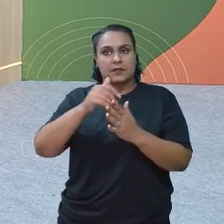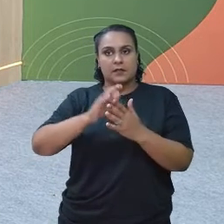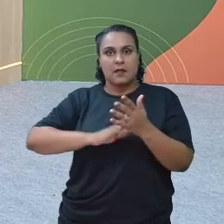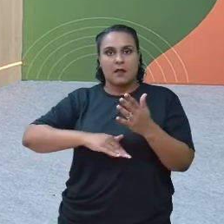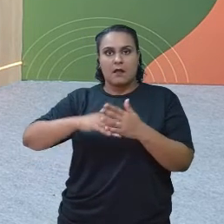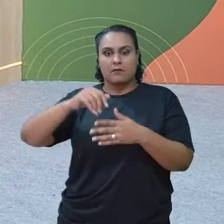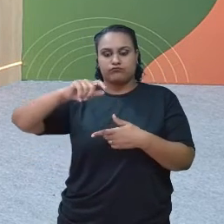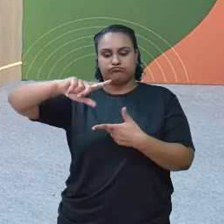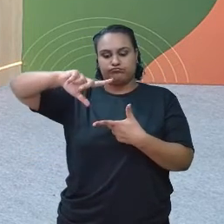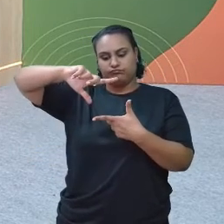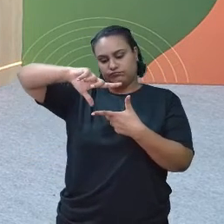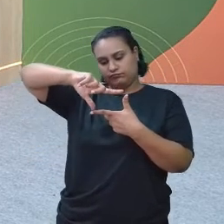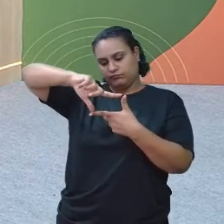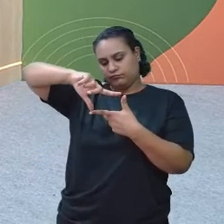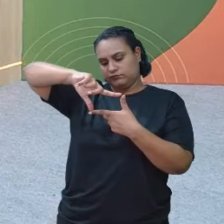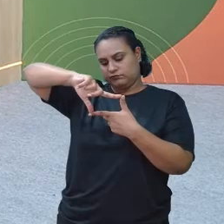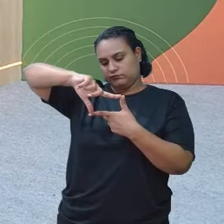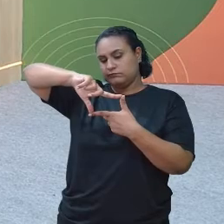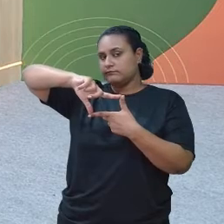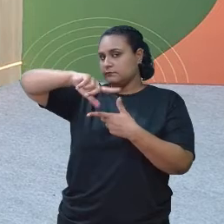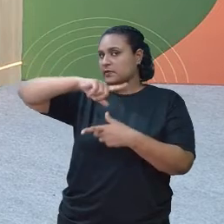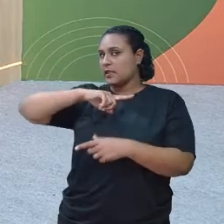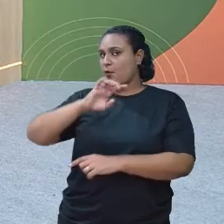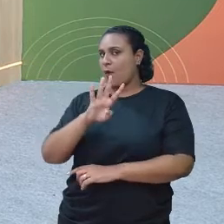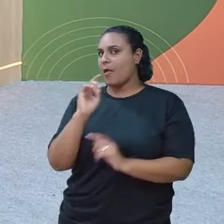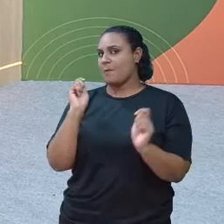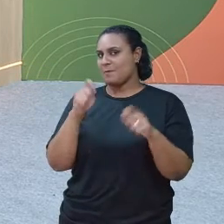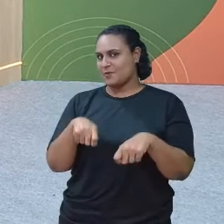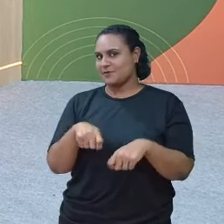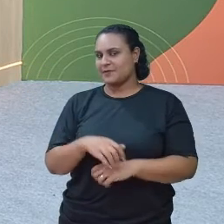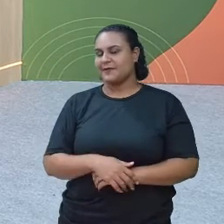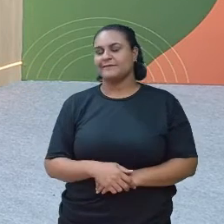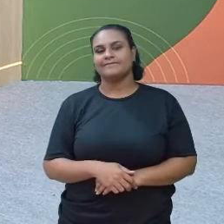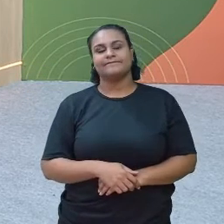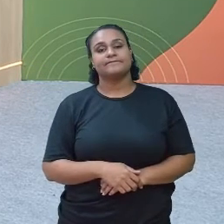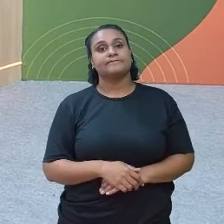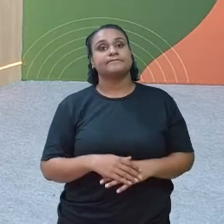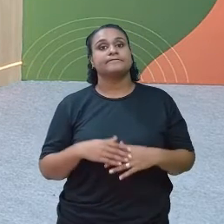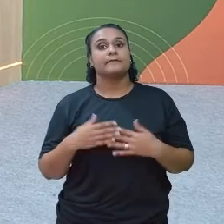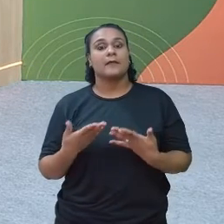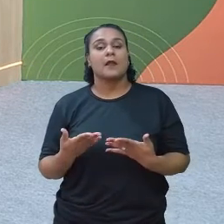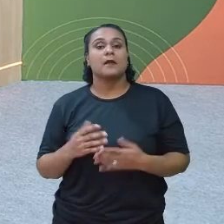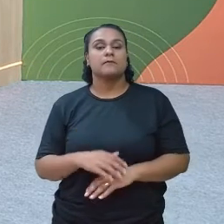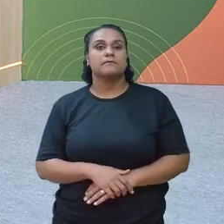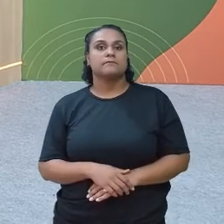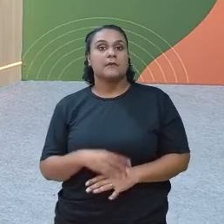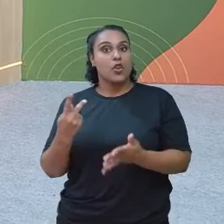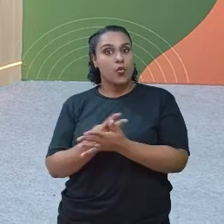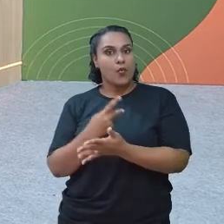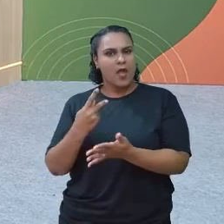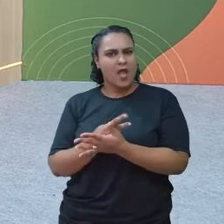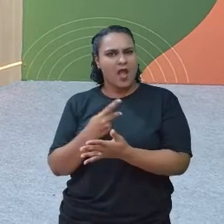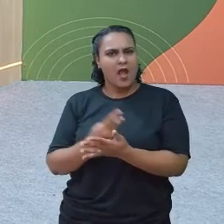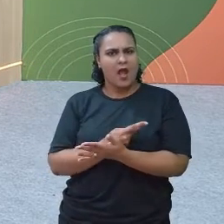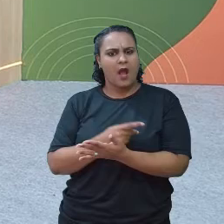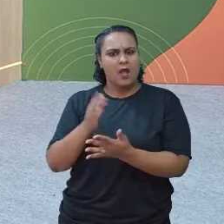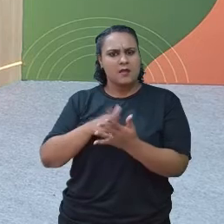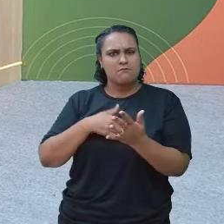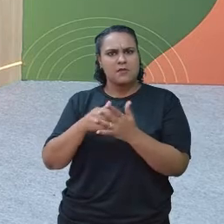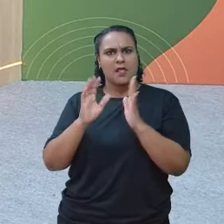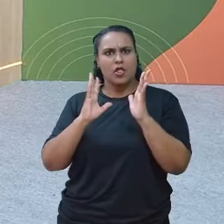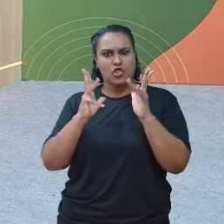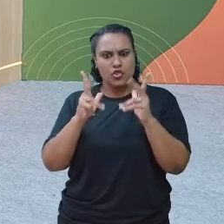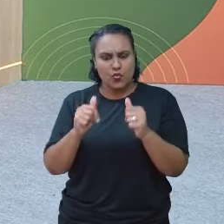região retangular, eu tenho 4 possibilidades. Para que eu não cometa aquela falha de pintar com a mesma